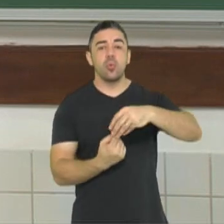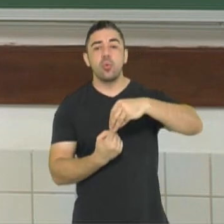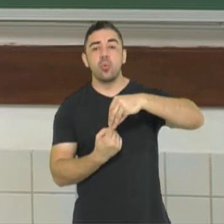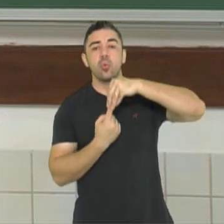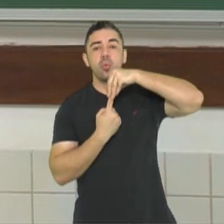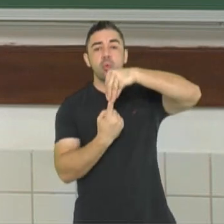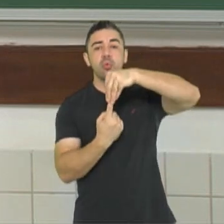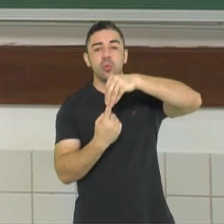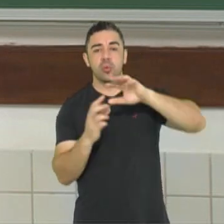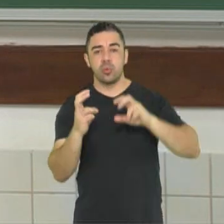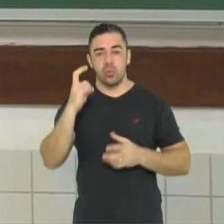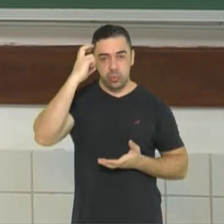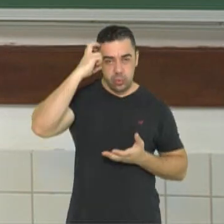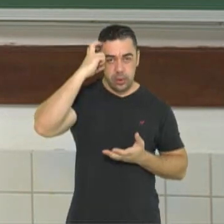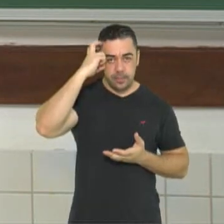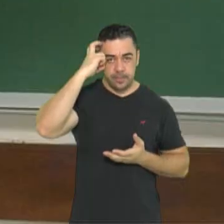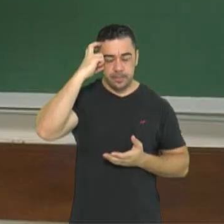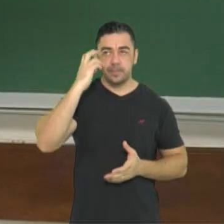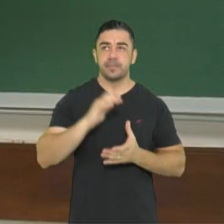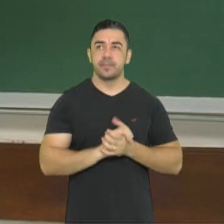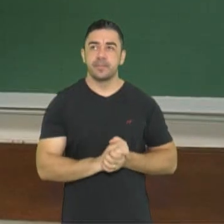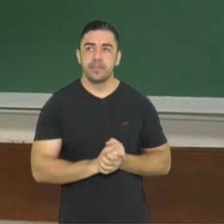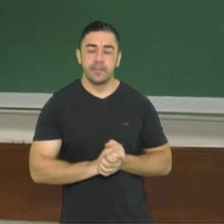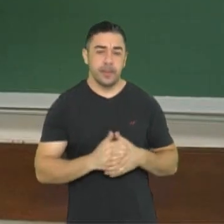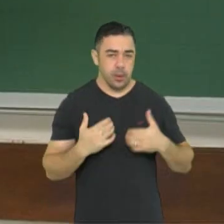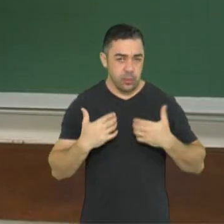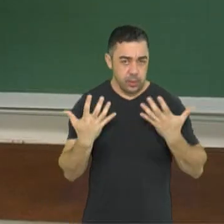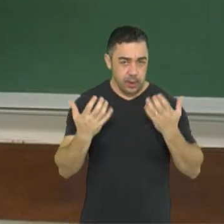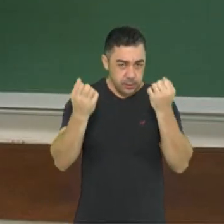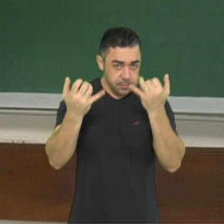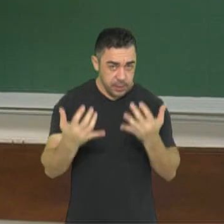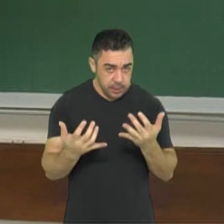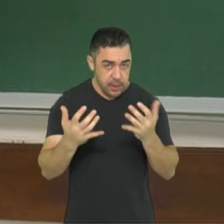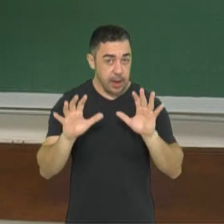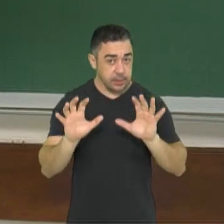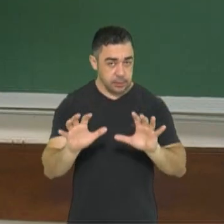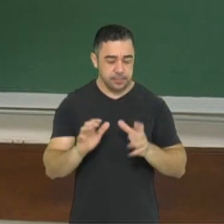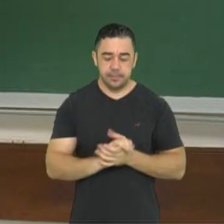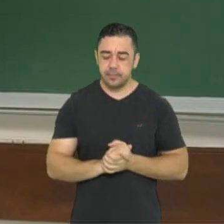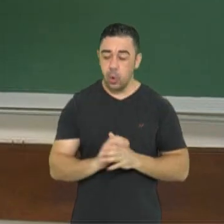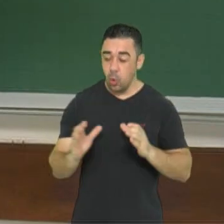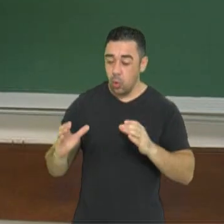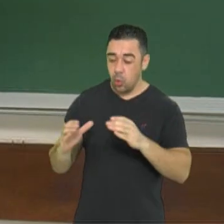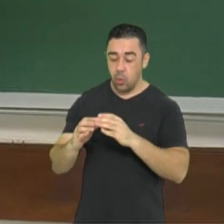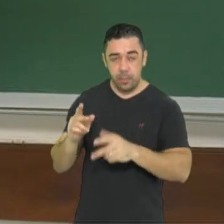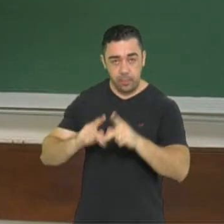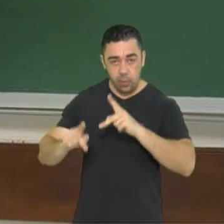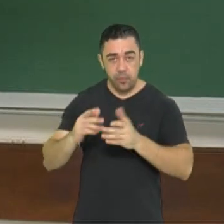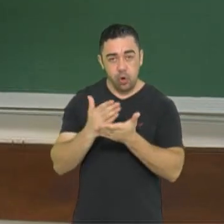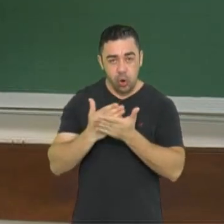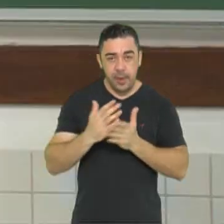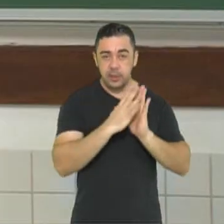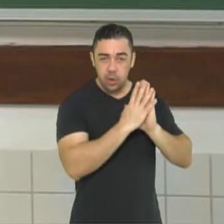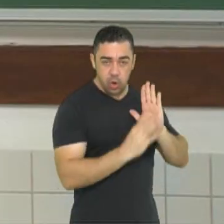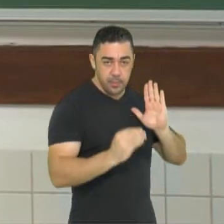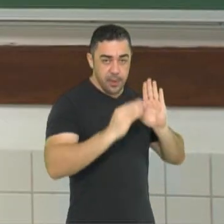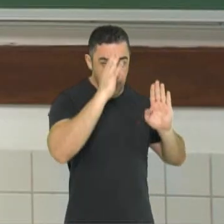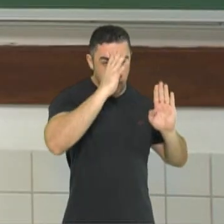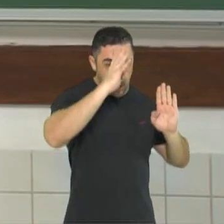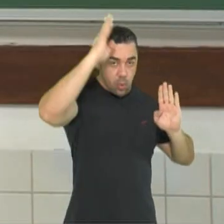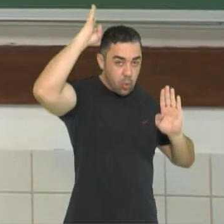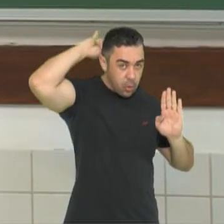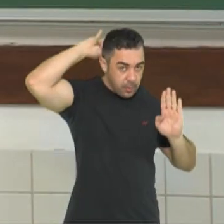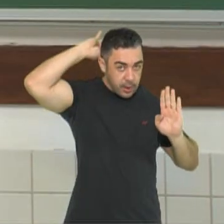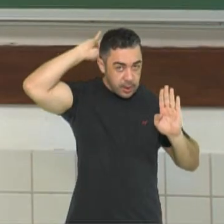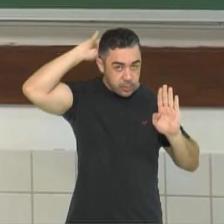cultural. Eu acho que eu gostaria de explicar da seguinte maneira, que os germânicos passam a se romanizar, assim como os romanos